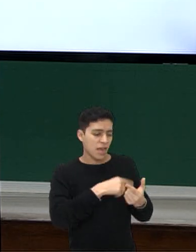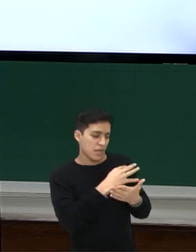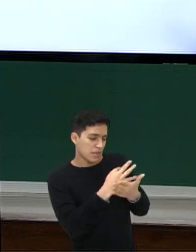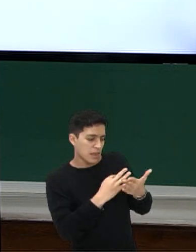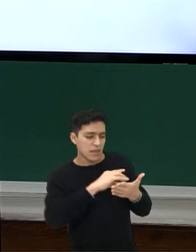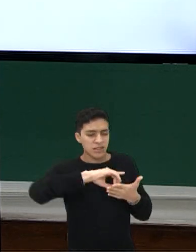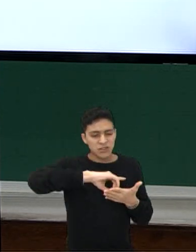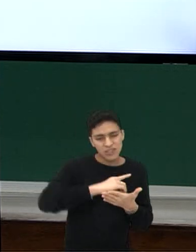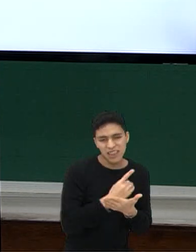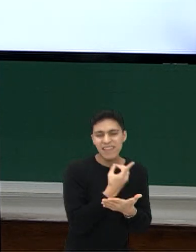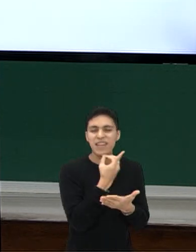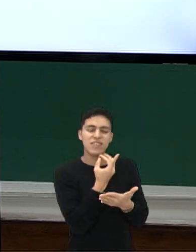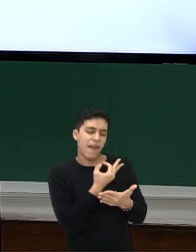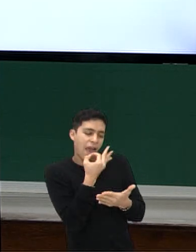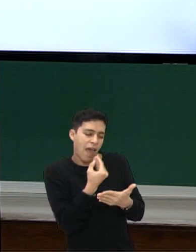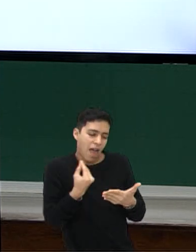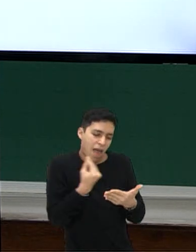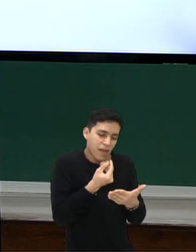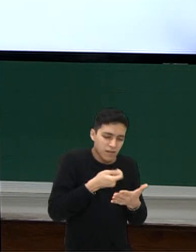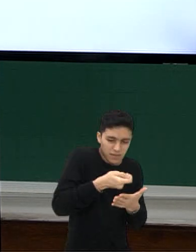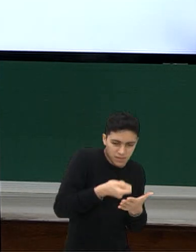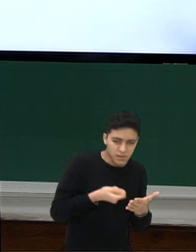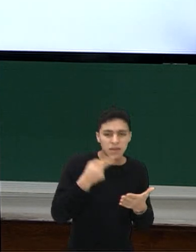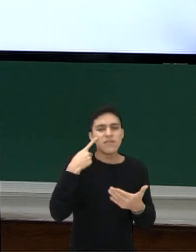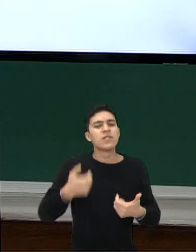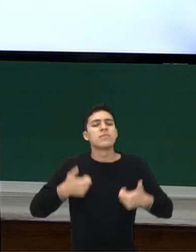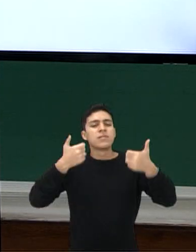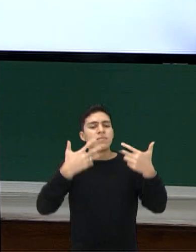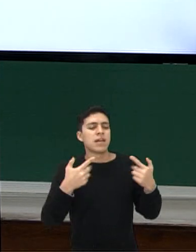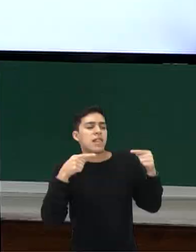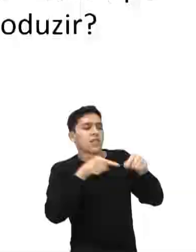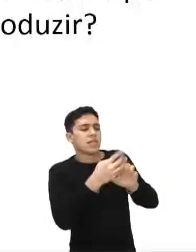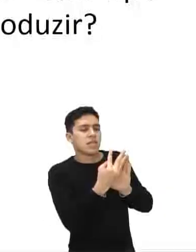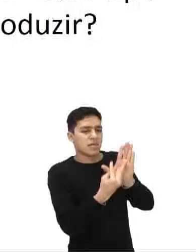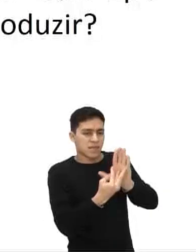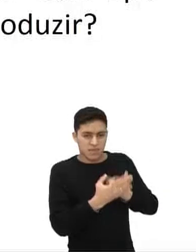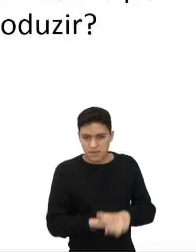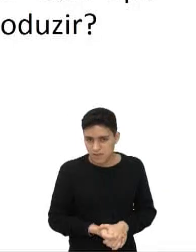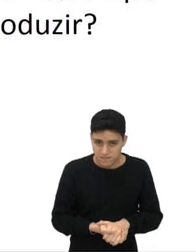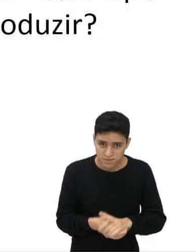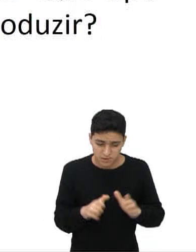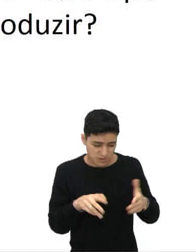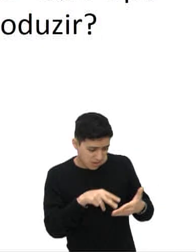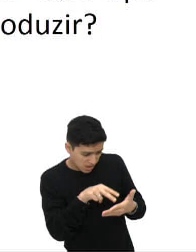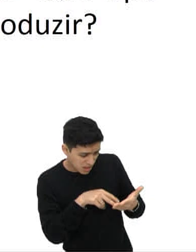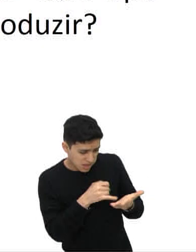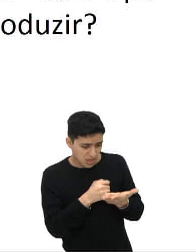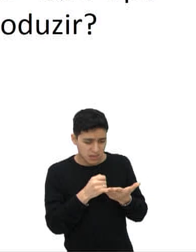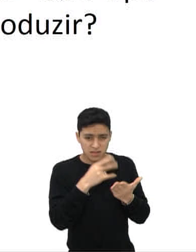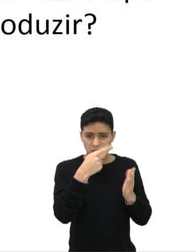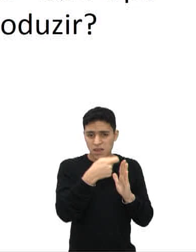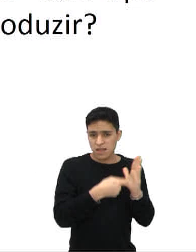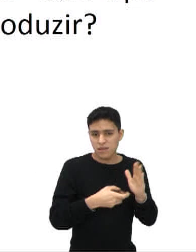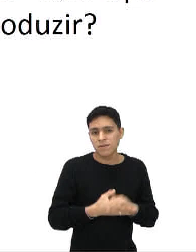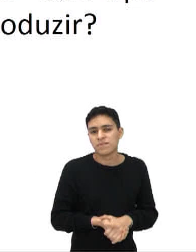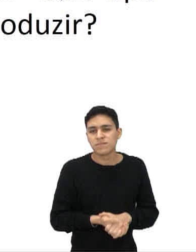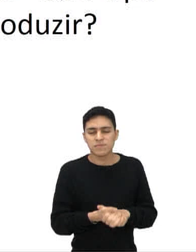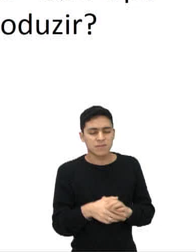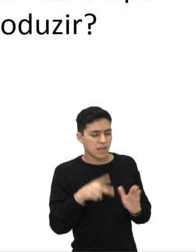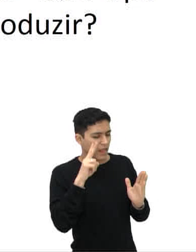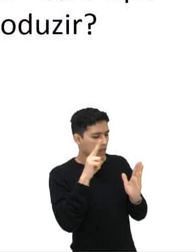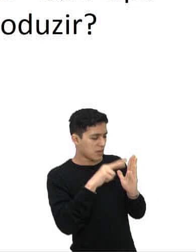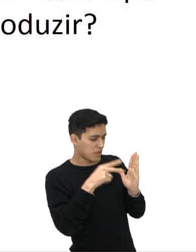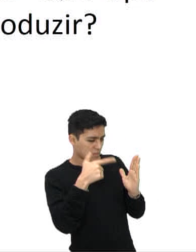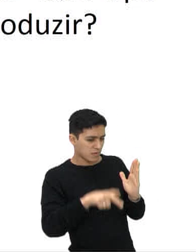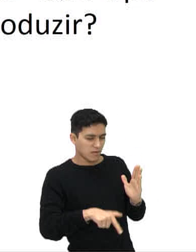dissertativo argumentativo, tá? Vamos falar um pouquinho aqui desse texto? Nós acabamos de ler a introdução da redação. Releia o